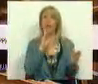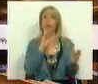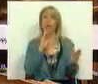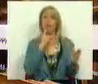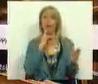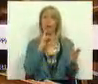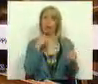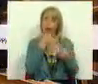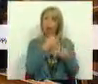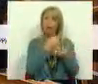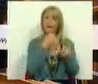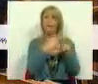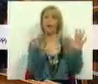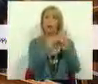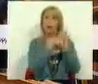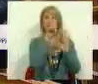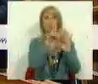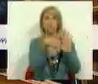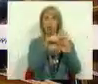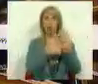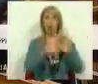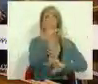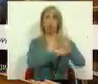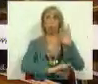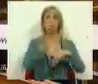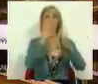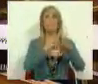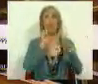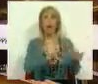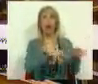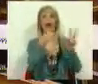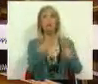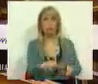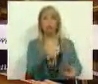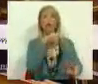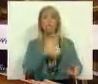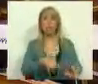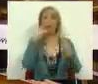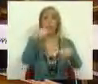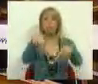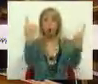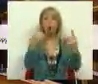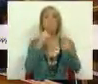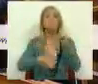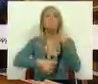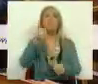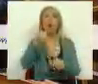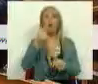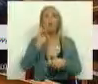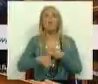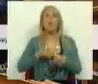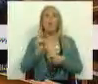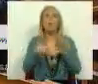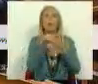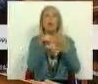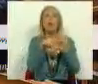da legislação e das normas comunitárias, por alterações que permitam especificar melhor aquilo que são